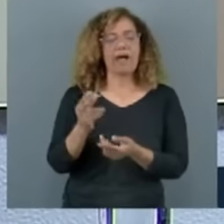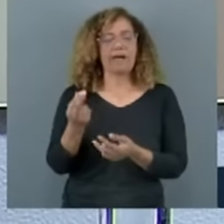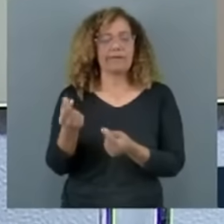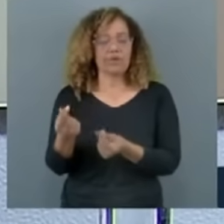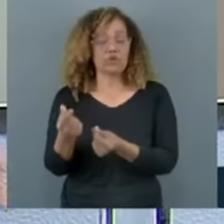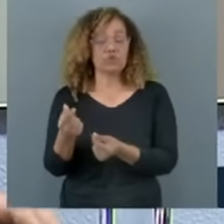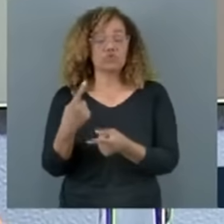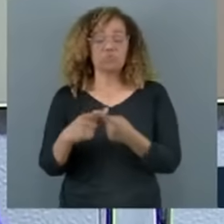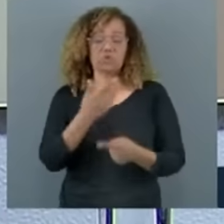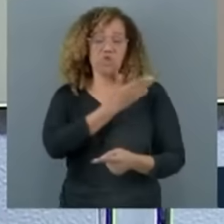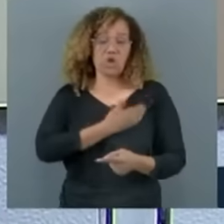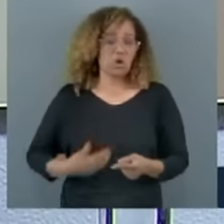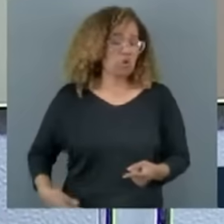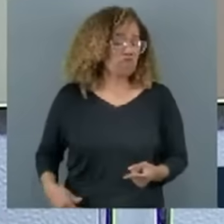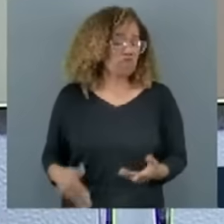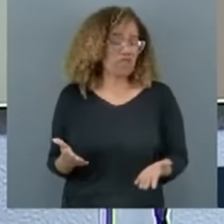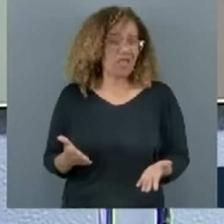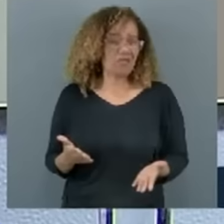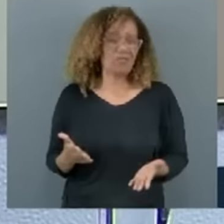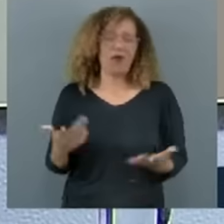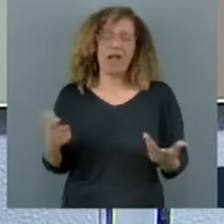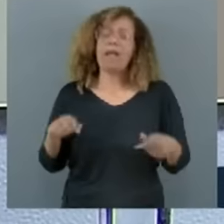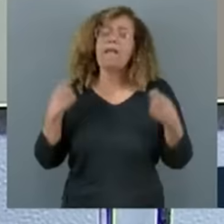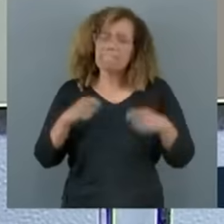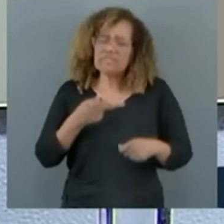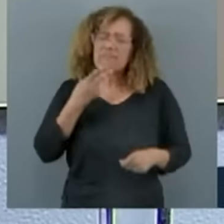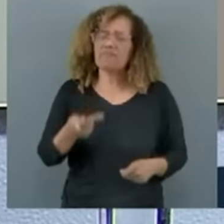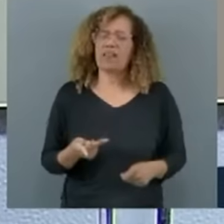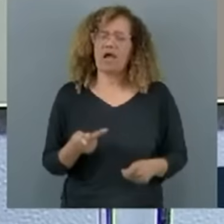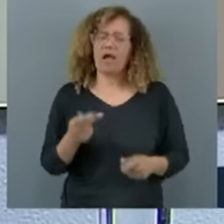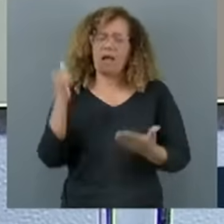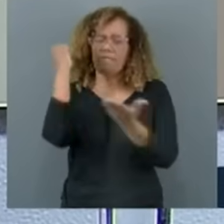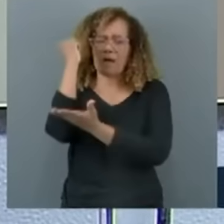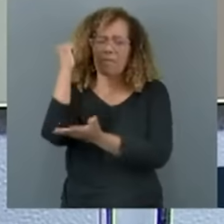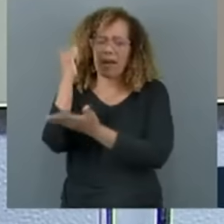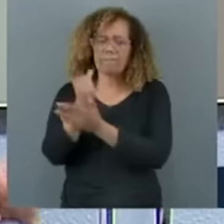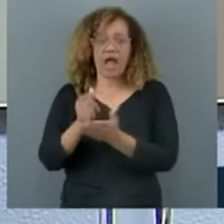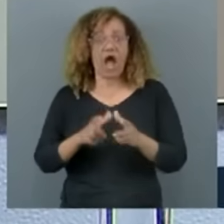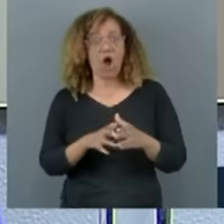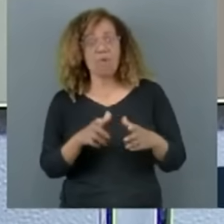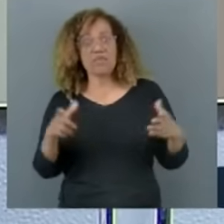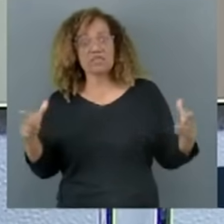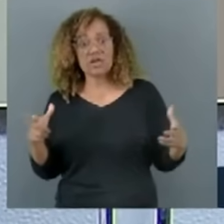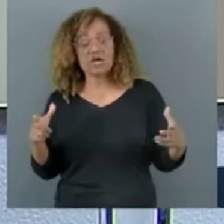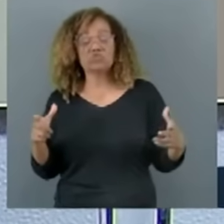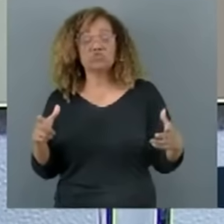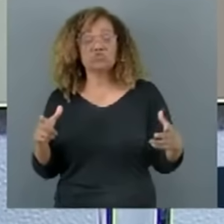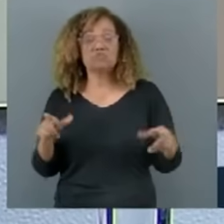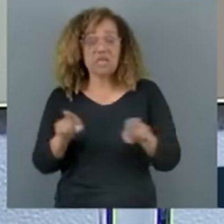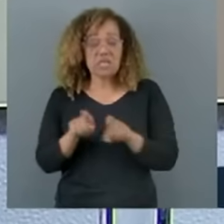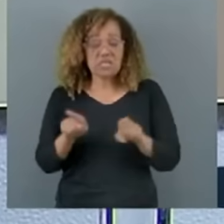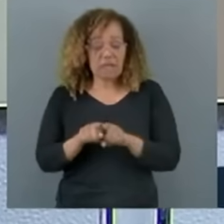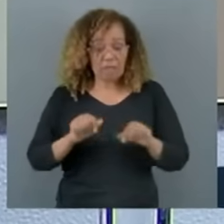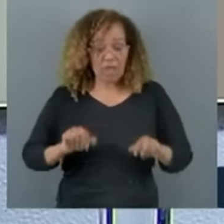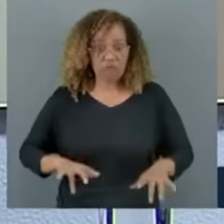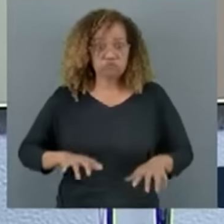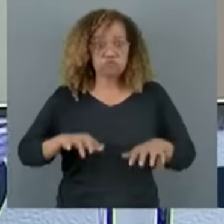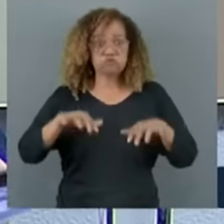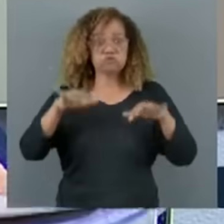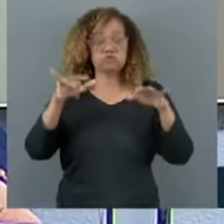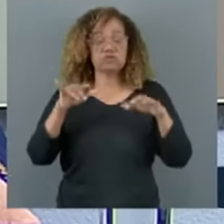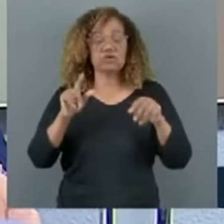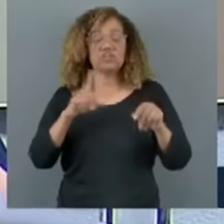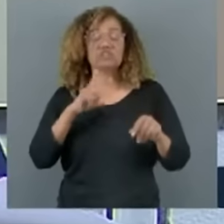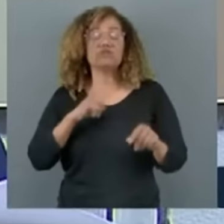governo anterior, não temos como não falar. Com o desmatamento aumentando e as emissões, nós tivemos foi uma